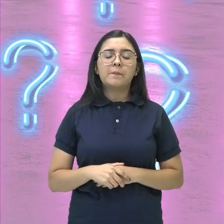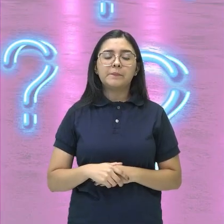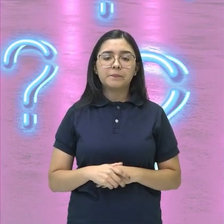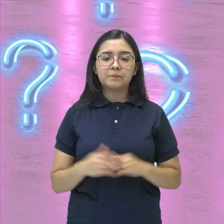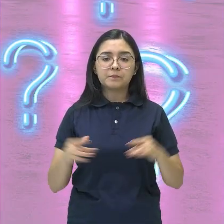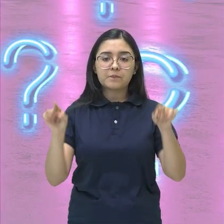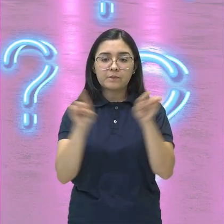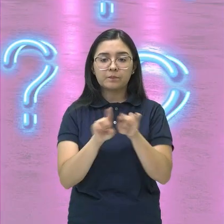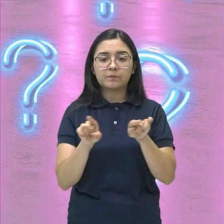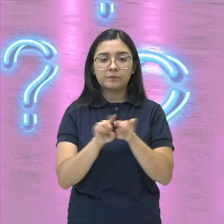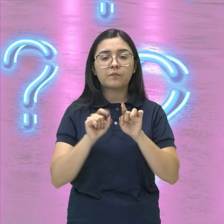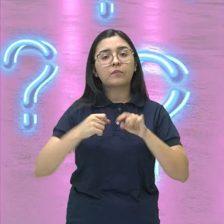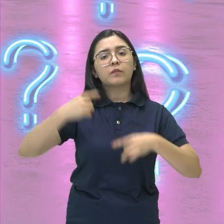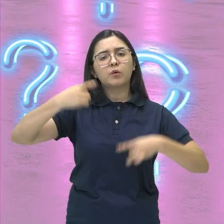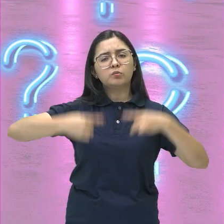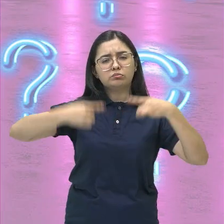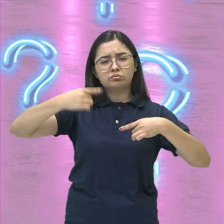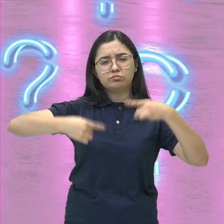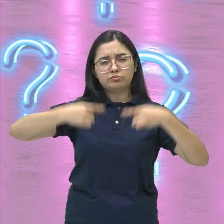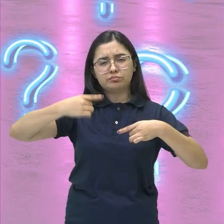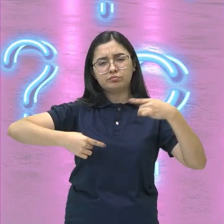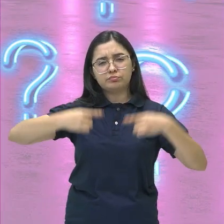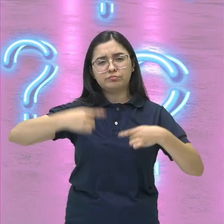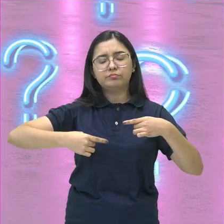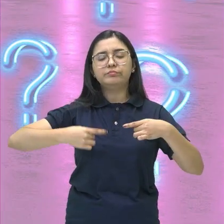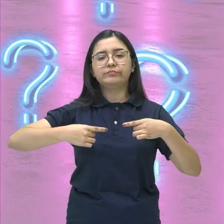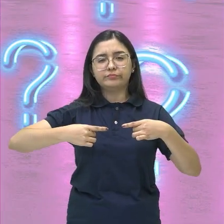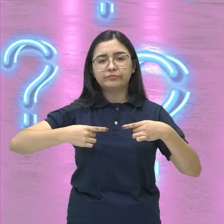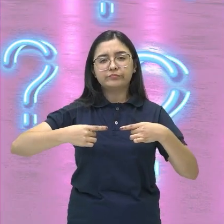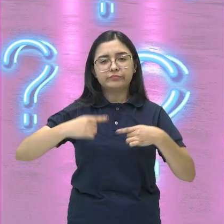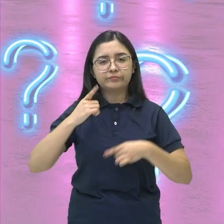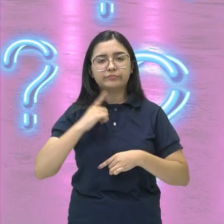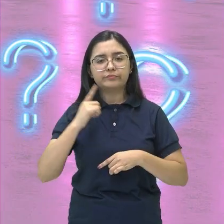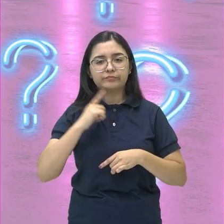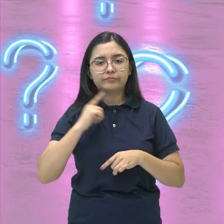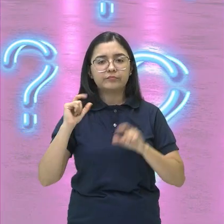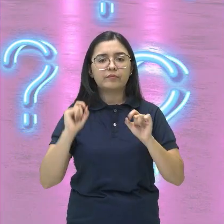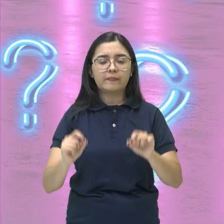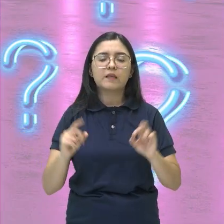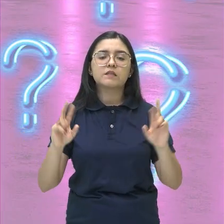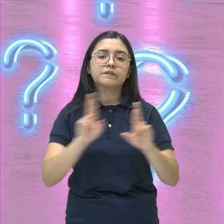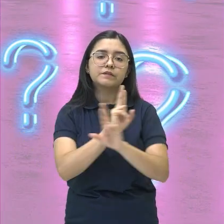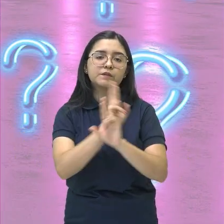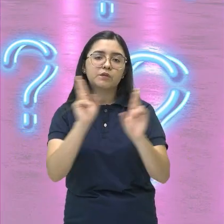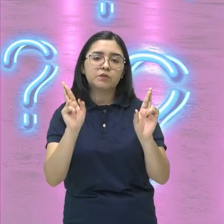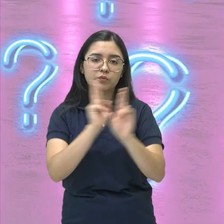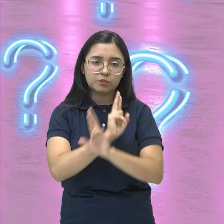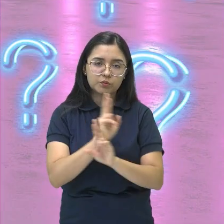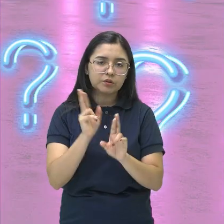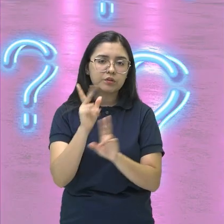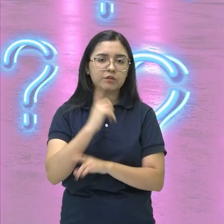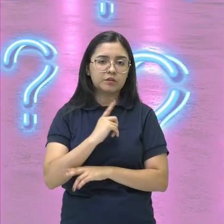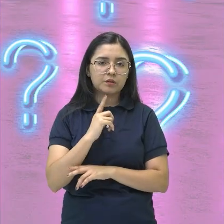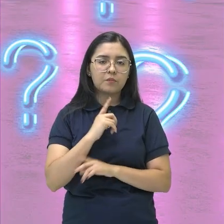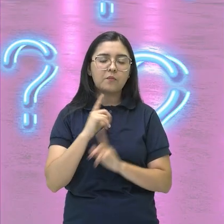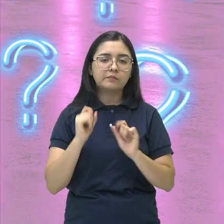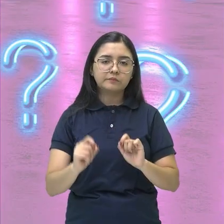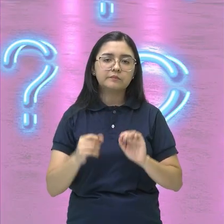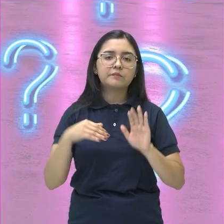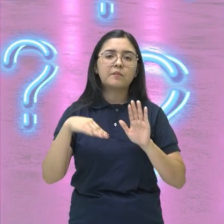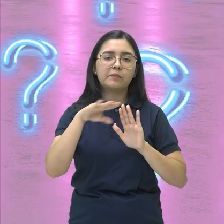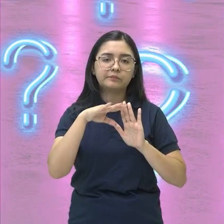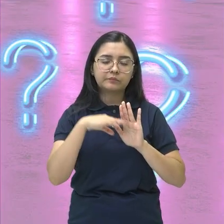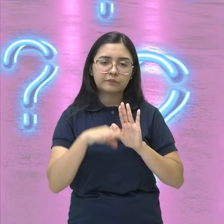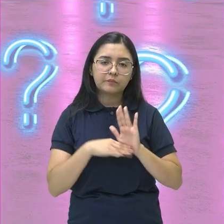também as discussões, as polêmicas em torno dessas relações, né, que se